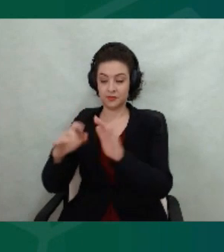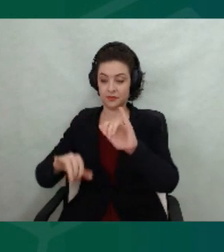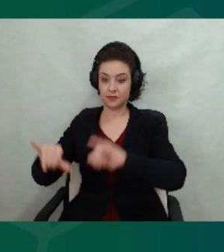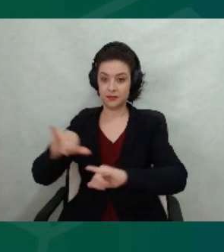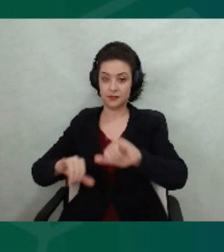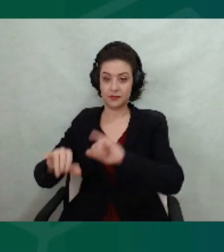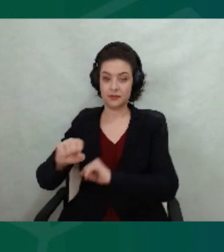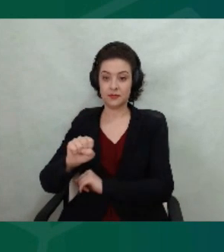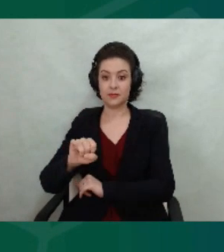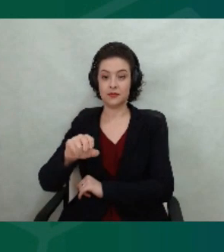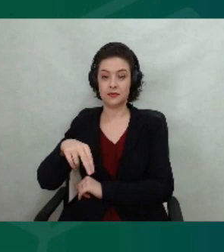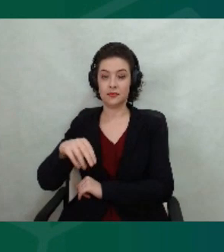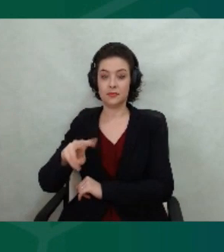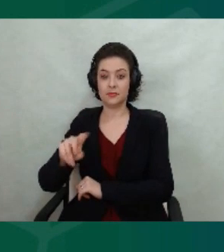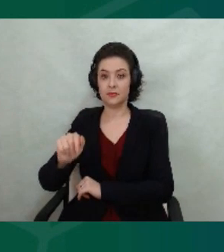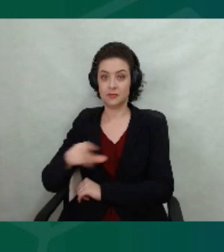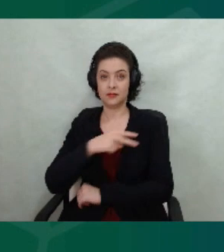Sinovac da China.